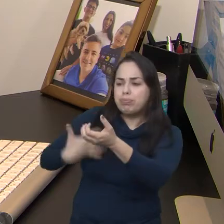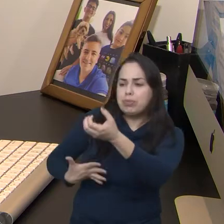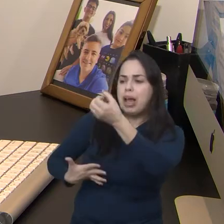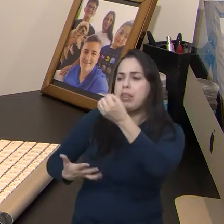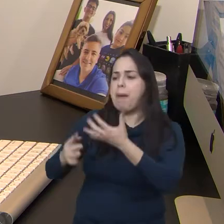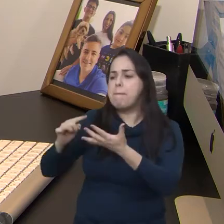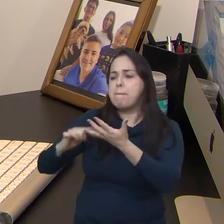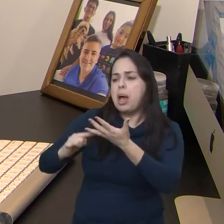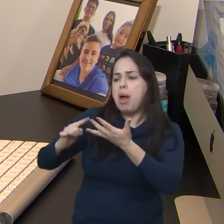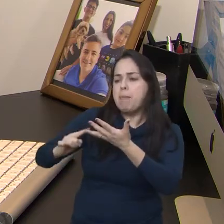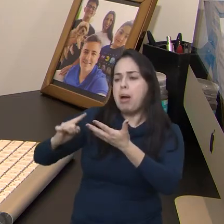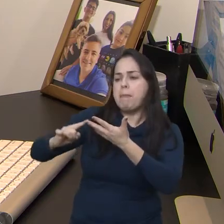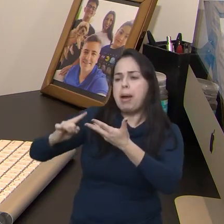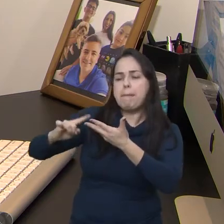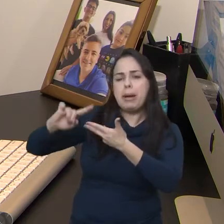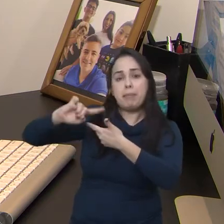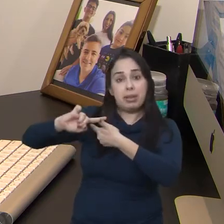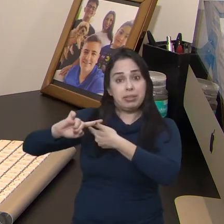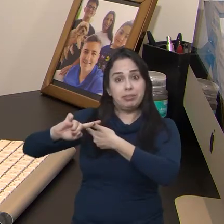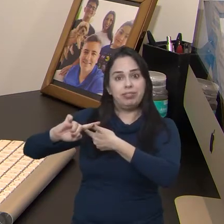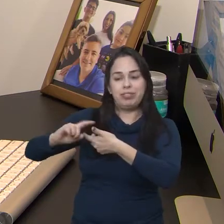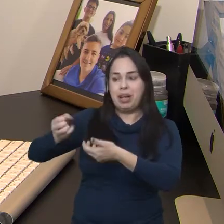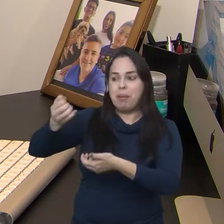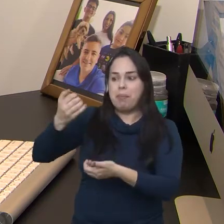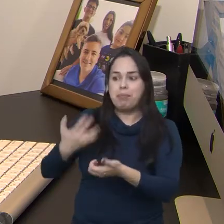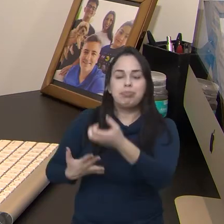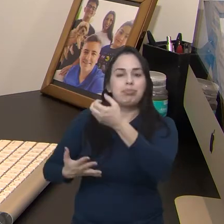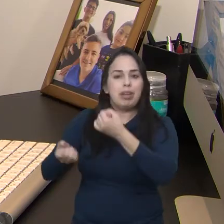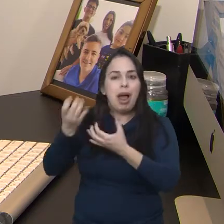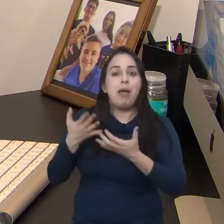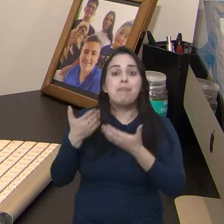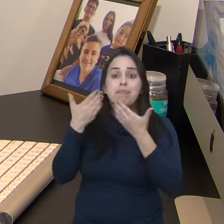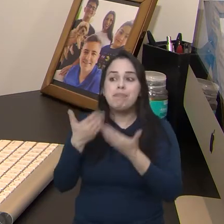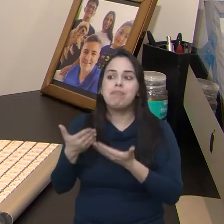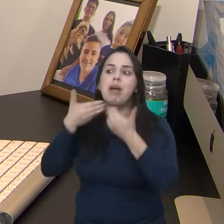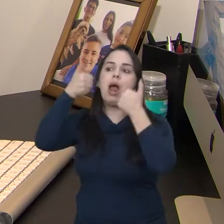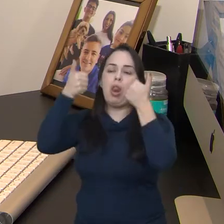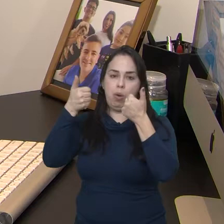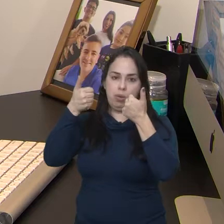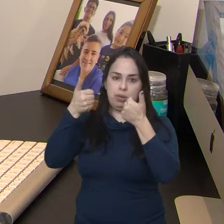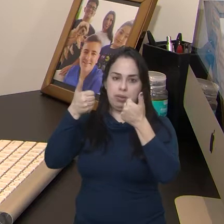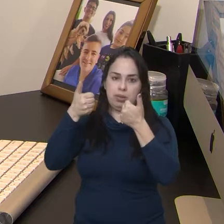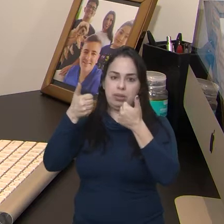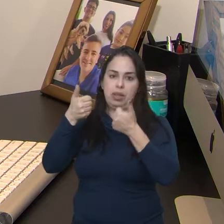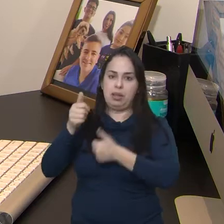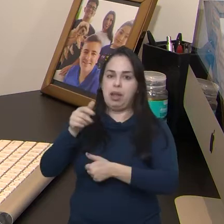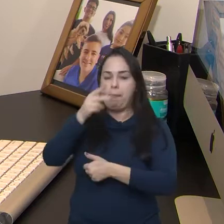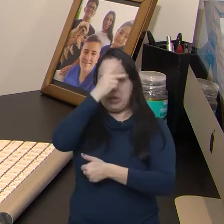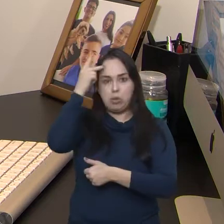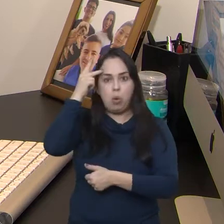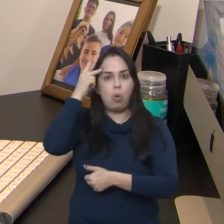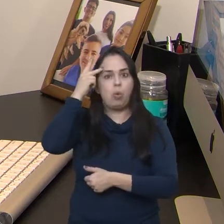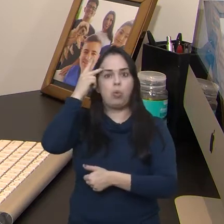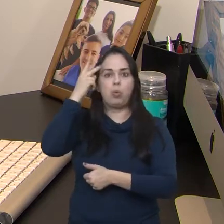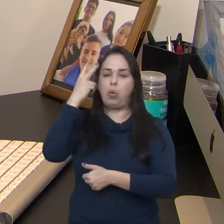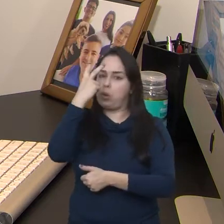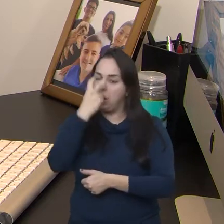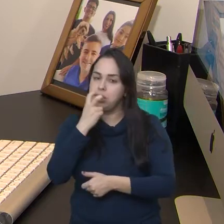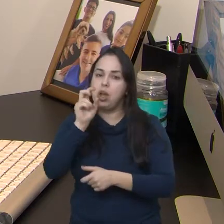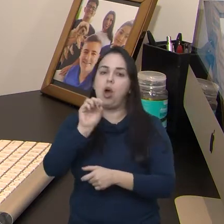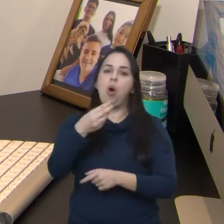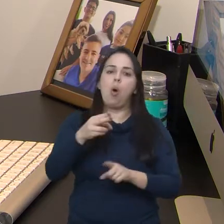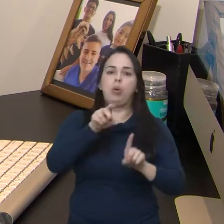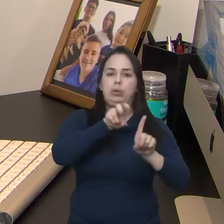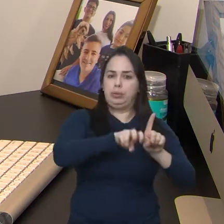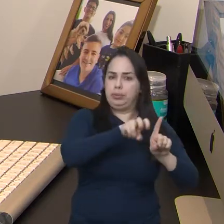foi relatando as necessidades, né, para melhorias na condição do dia a dia do PCD, do deficiente